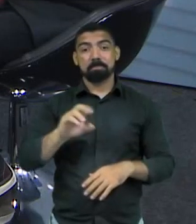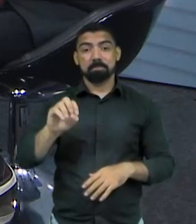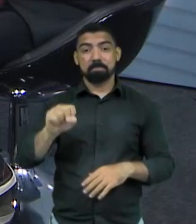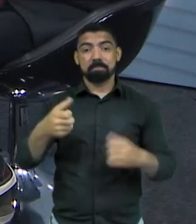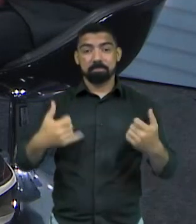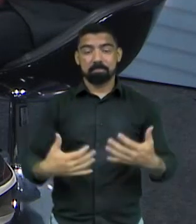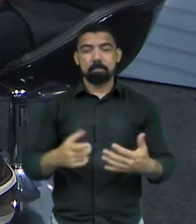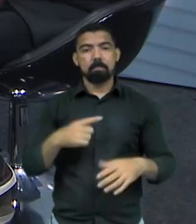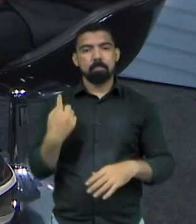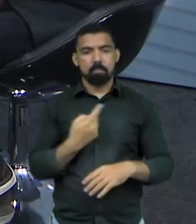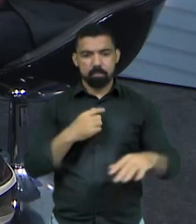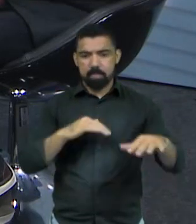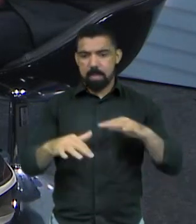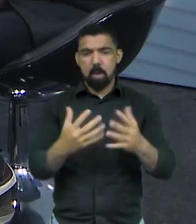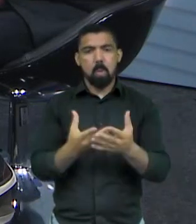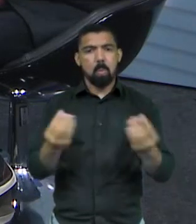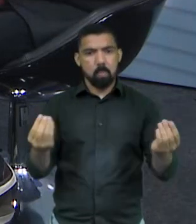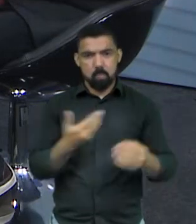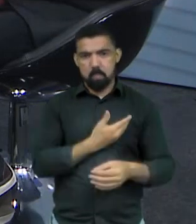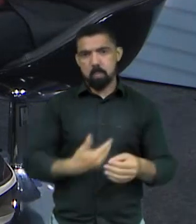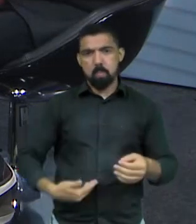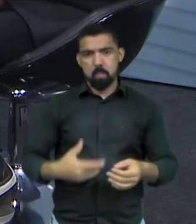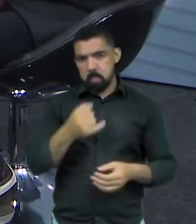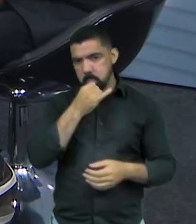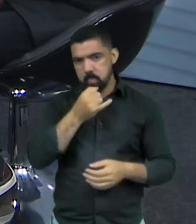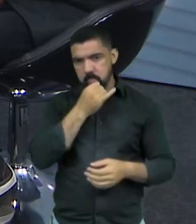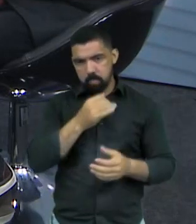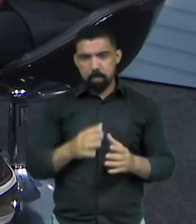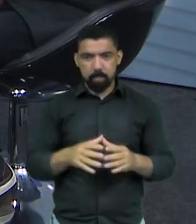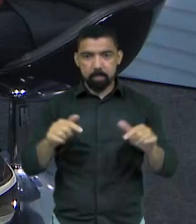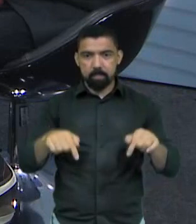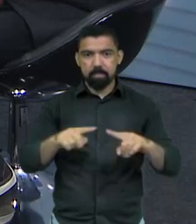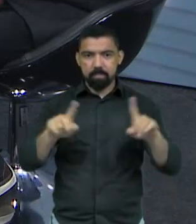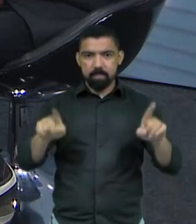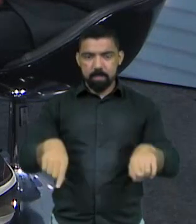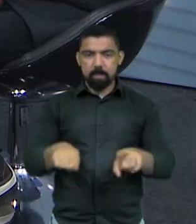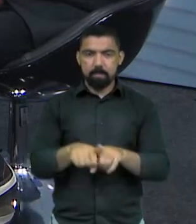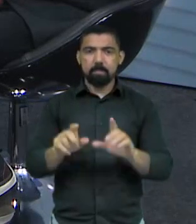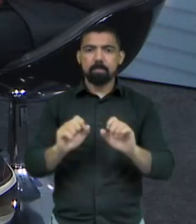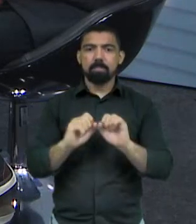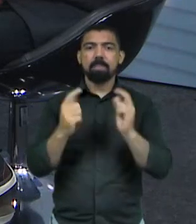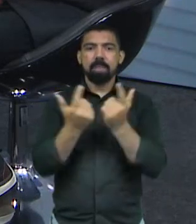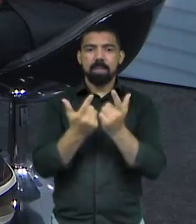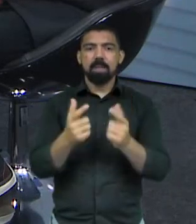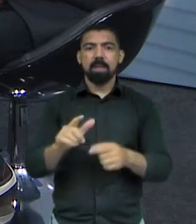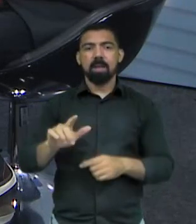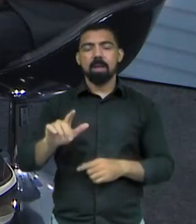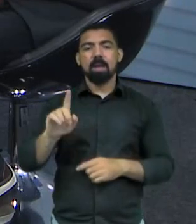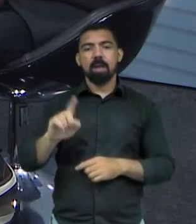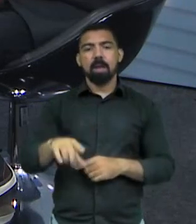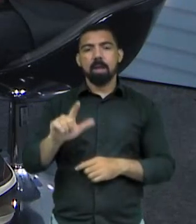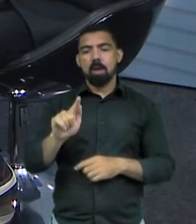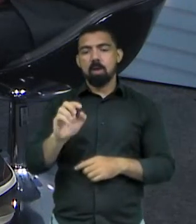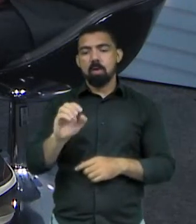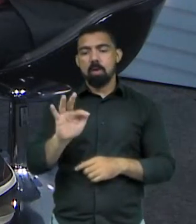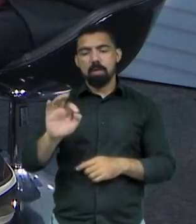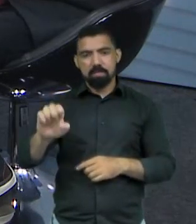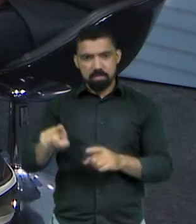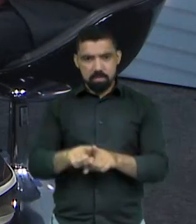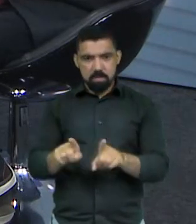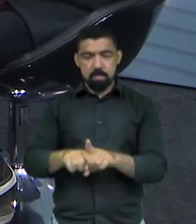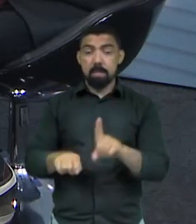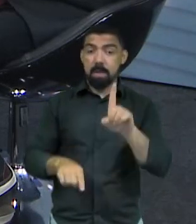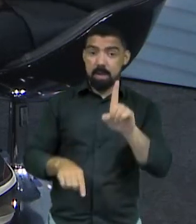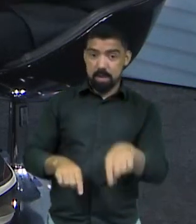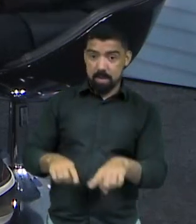exemplos de ações, não só do governo. Nós temos aqui um projeto da própria Assembleia, o MOVE, que ele certamente é um